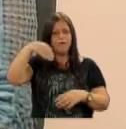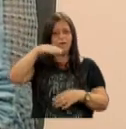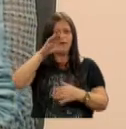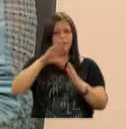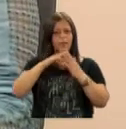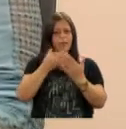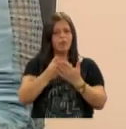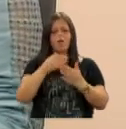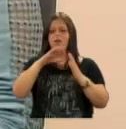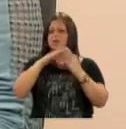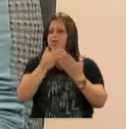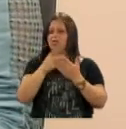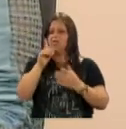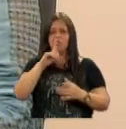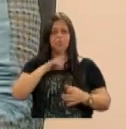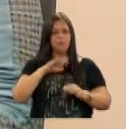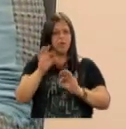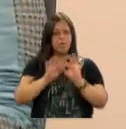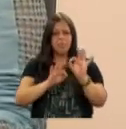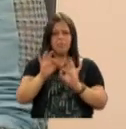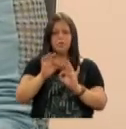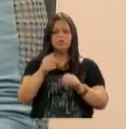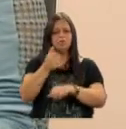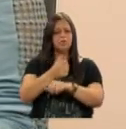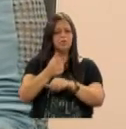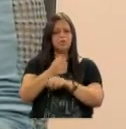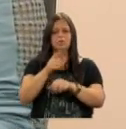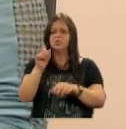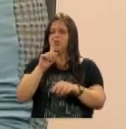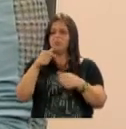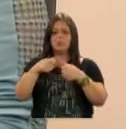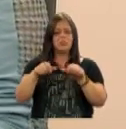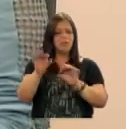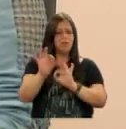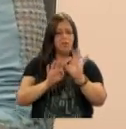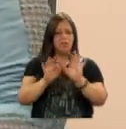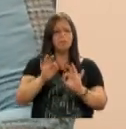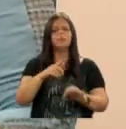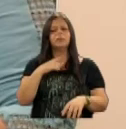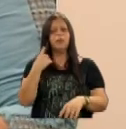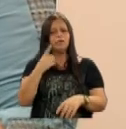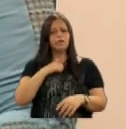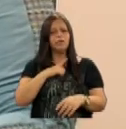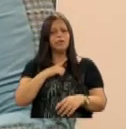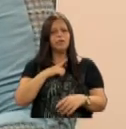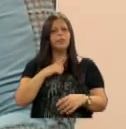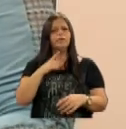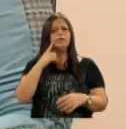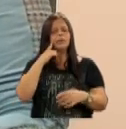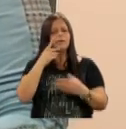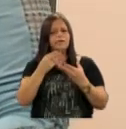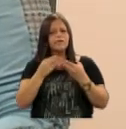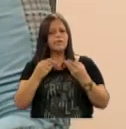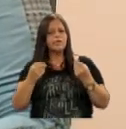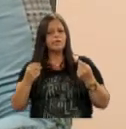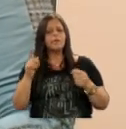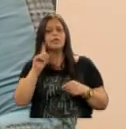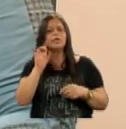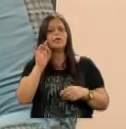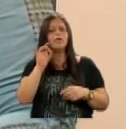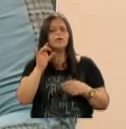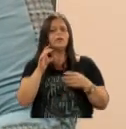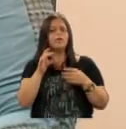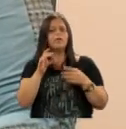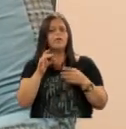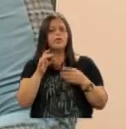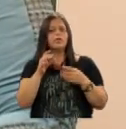para a escola a escola não está preparada aos seus profissionais não estão preparados nós temos que ter toda uma sensibilidade e não é